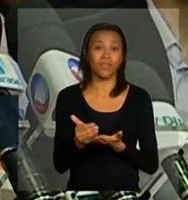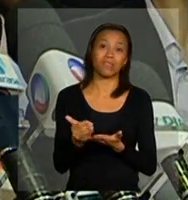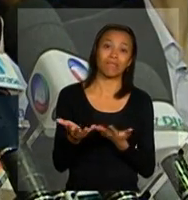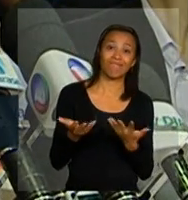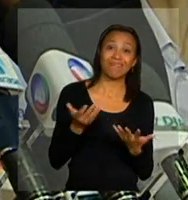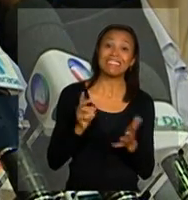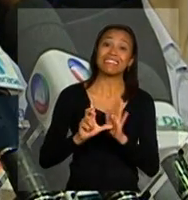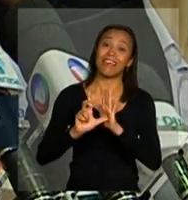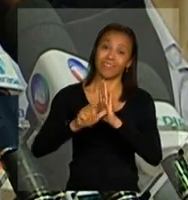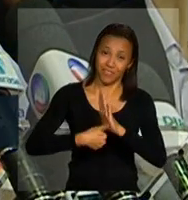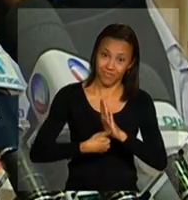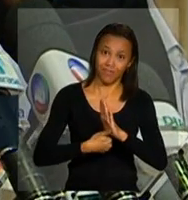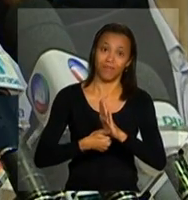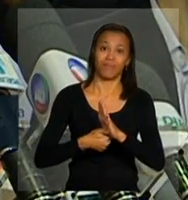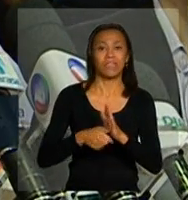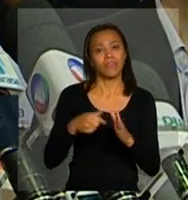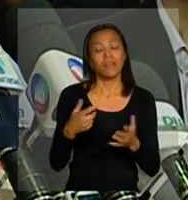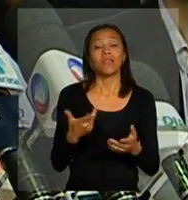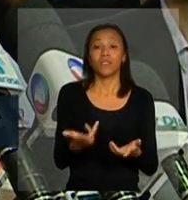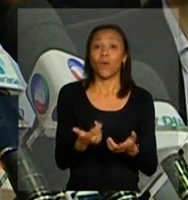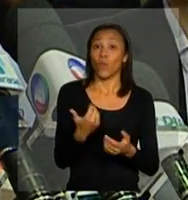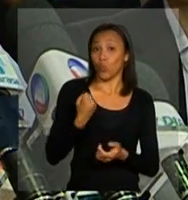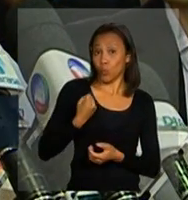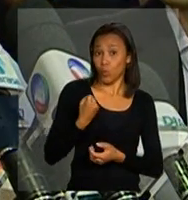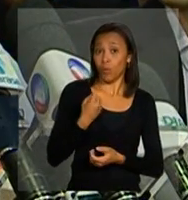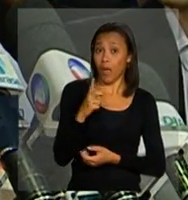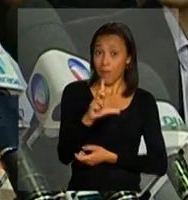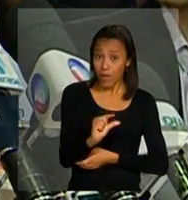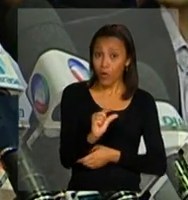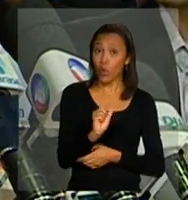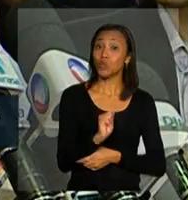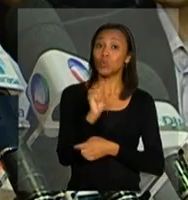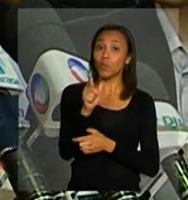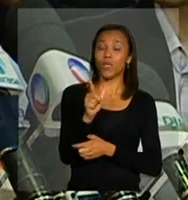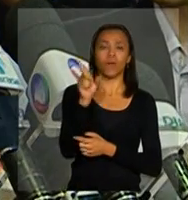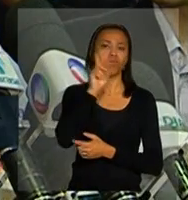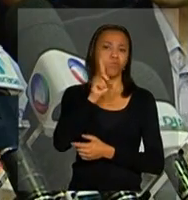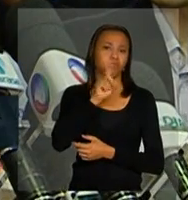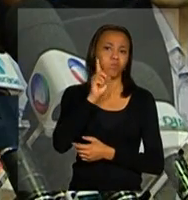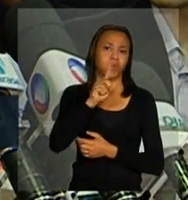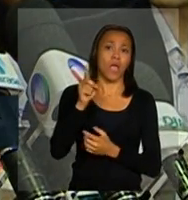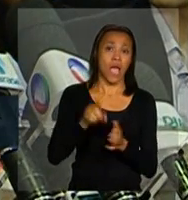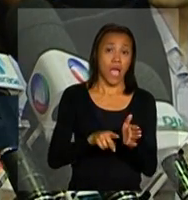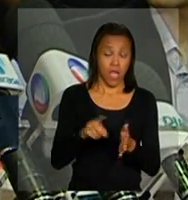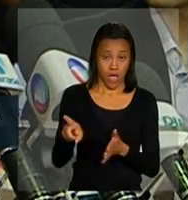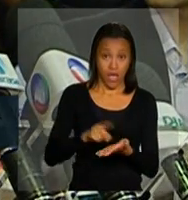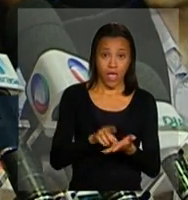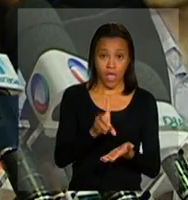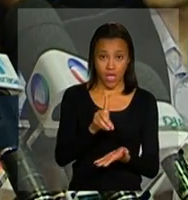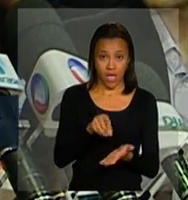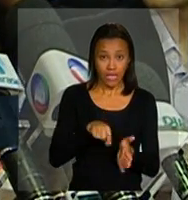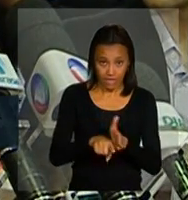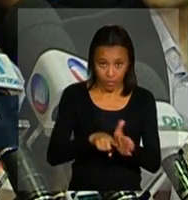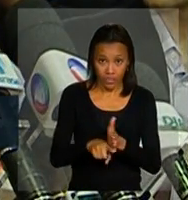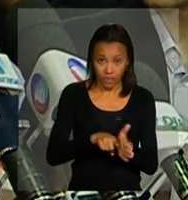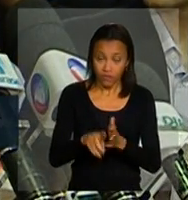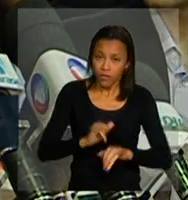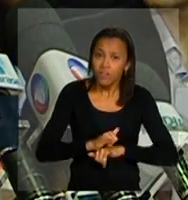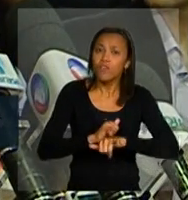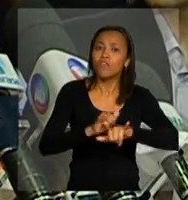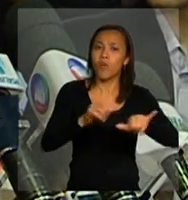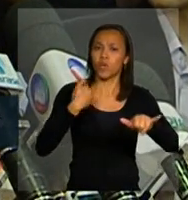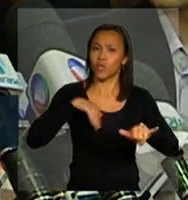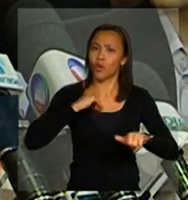tardia. Essa taxa, por exemplo, é menor do que os Estados Unidos. Os dados de 2011 mostram que nós ultrapassamos os